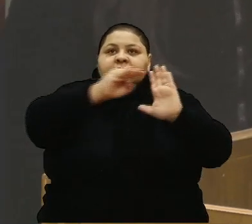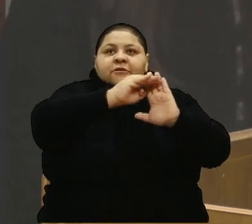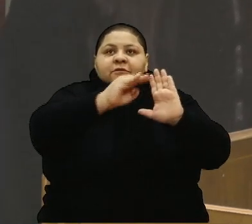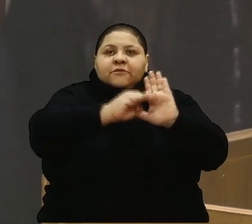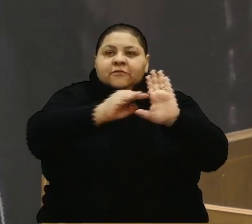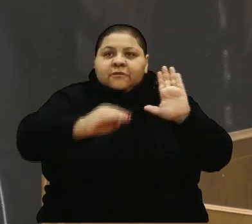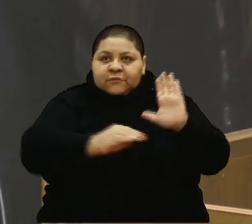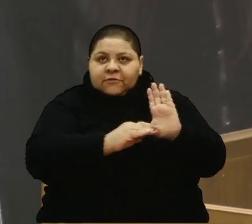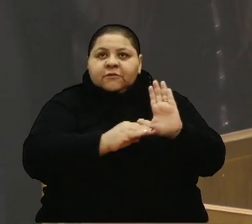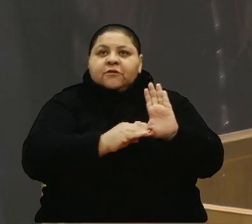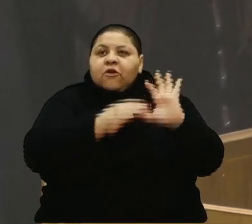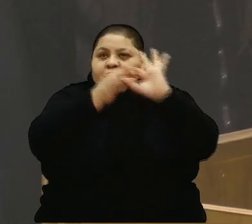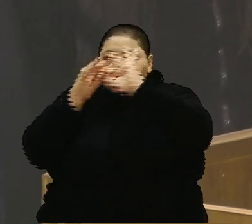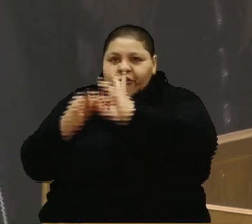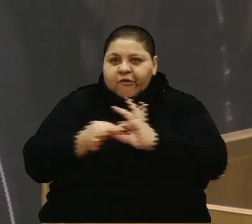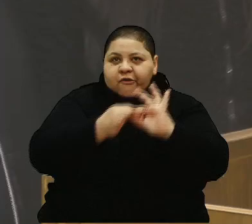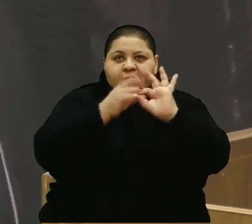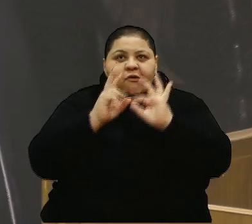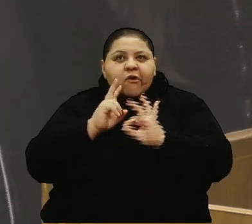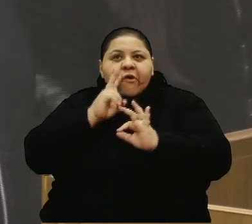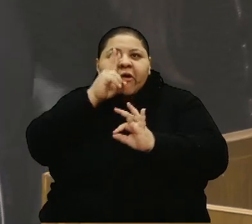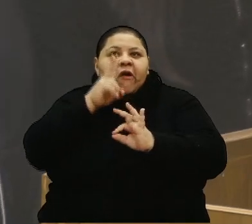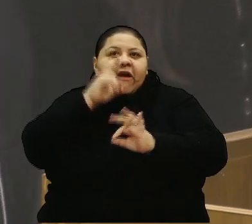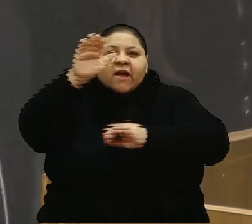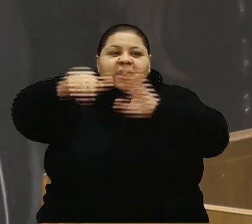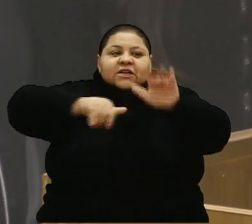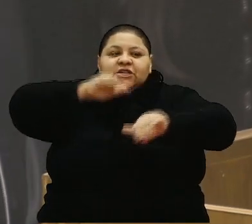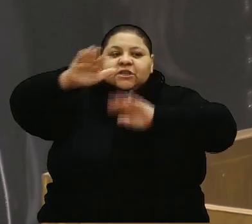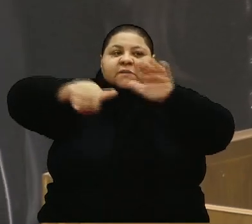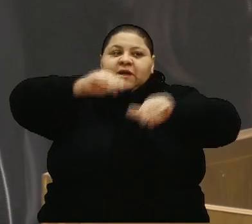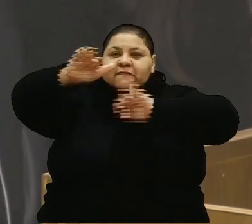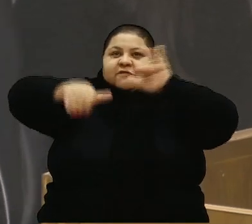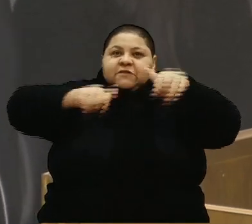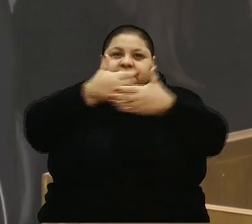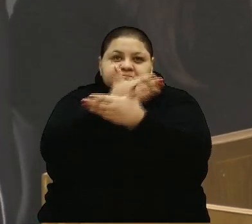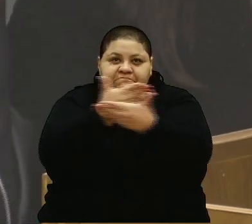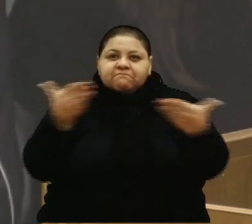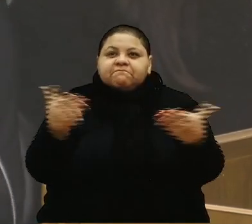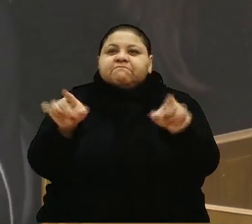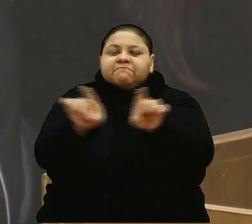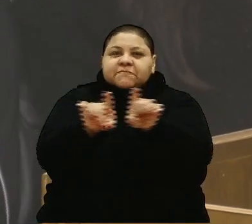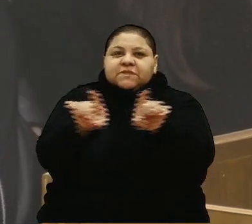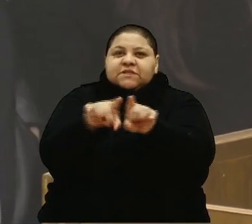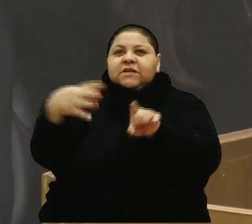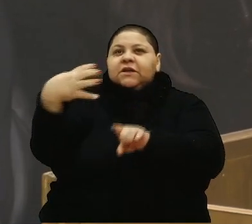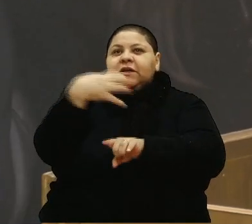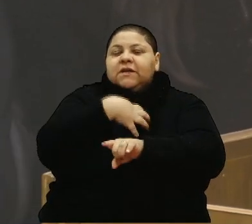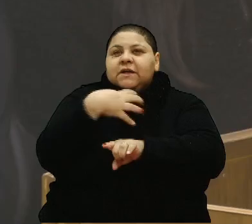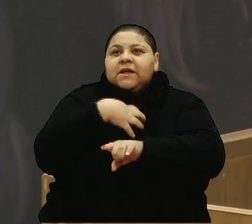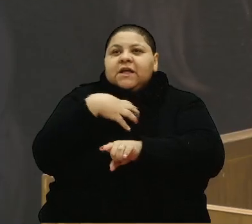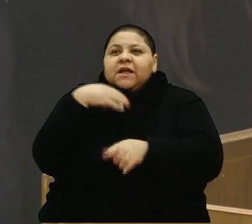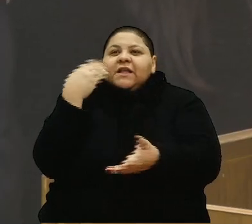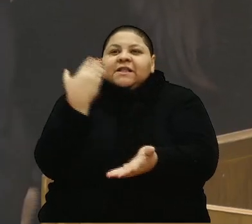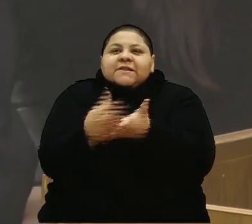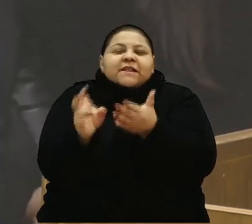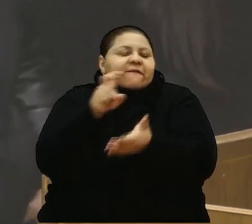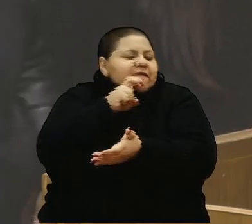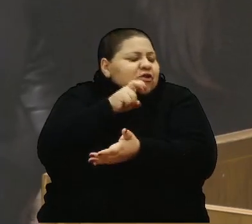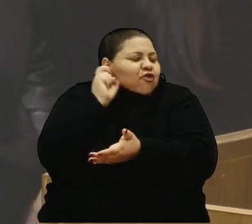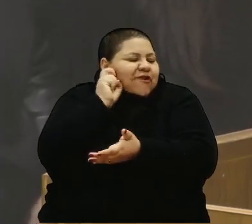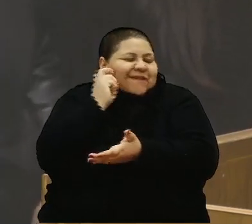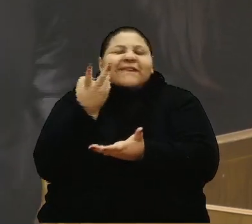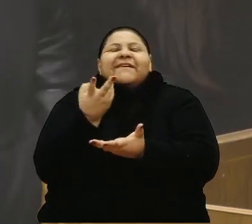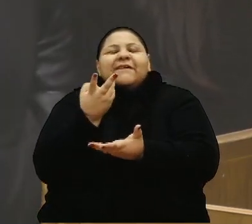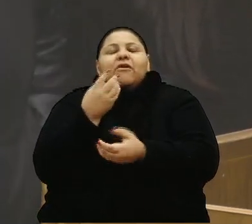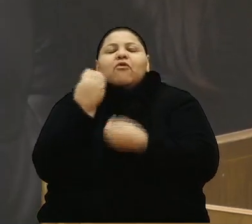Convivência e Fortalecimento de Vínculos a fazer um grande convite para vocês aqui. E também uma forma de eles perderem a timidez, né? O